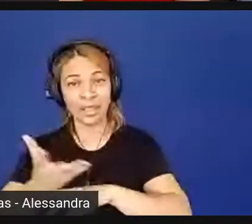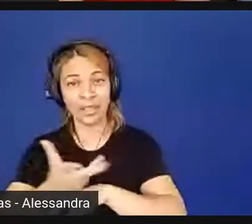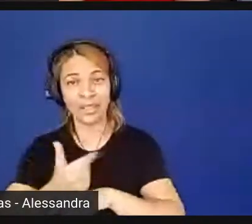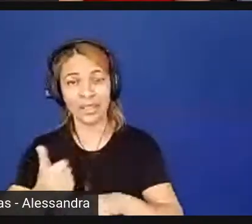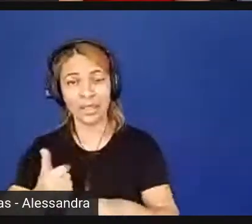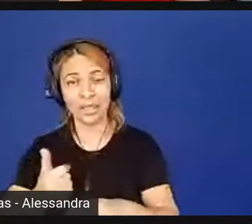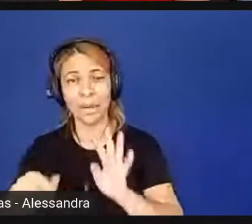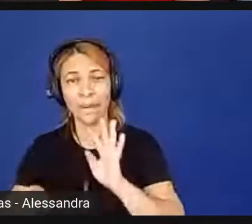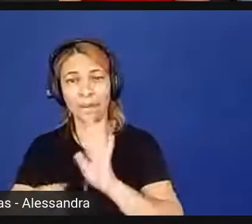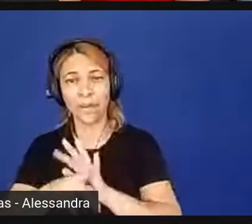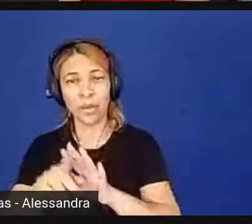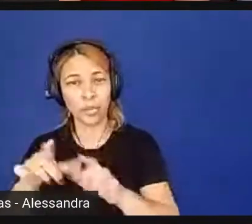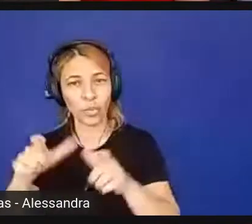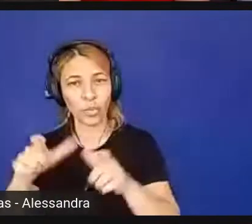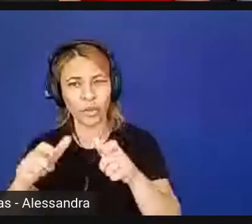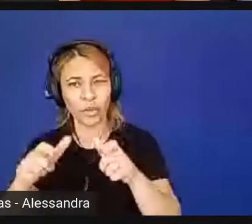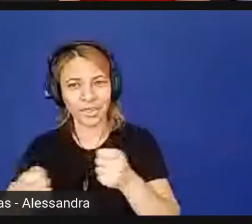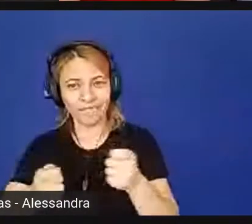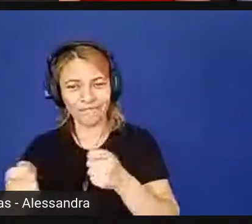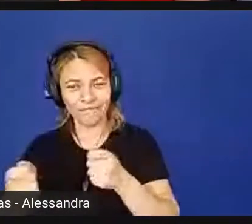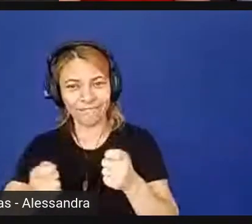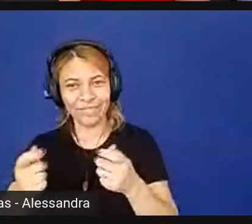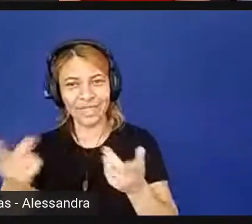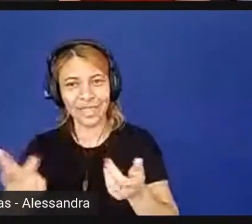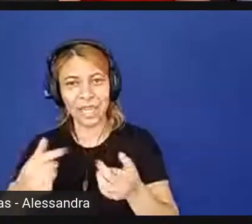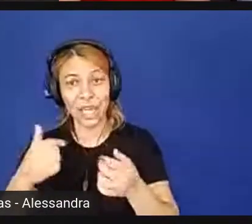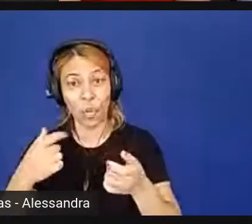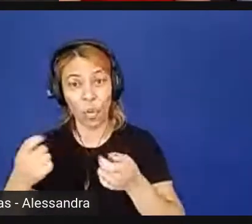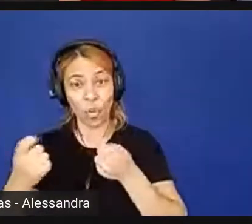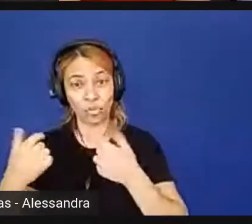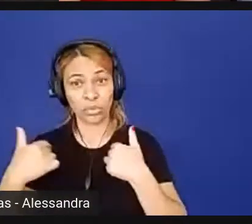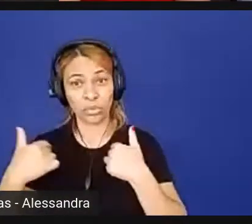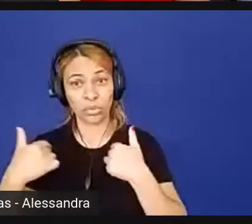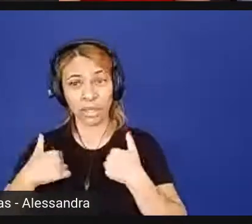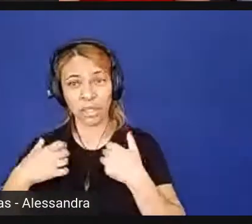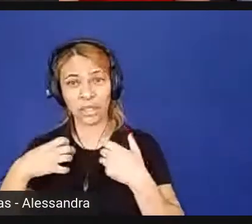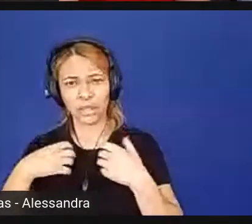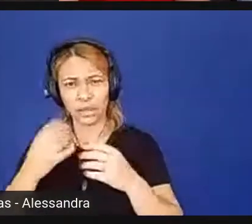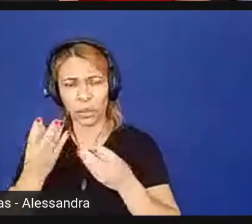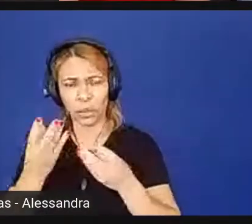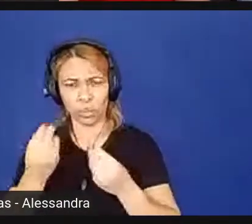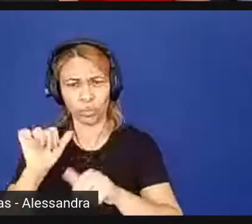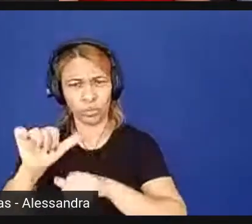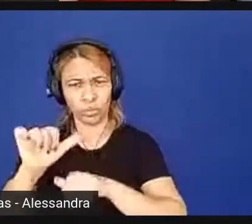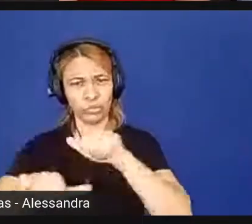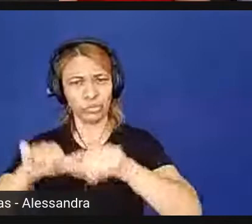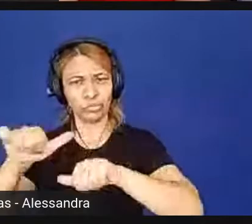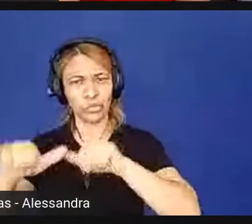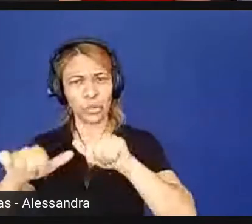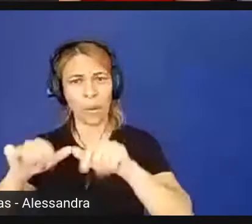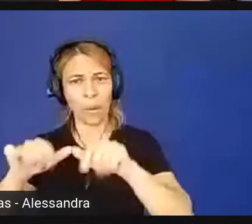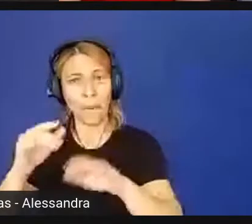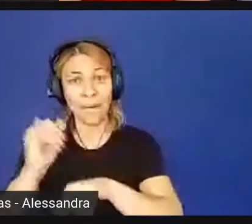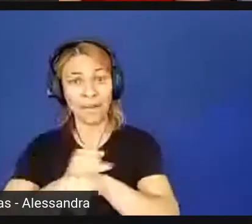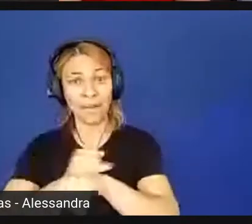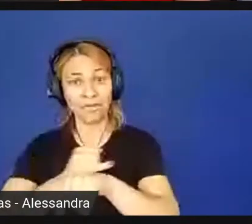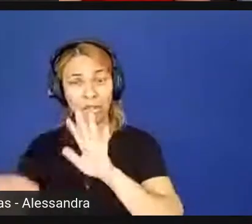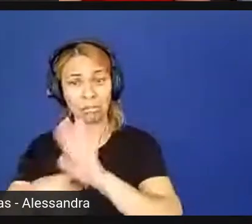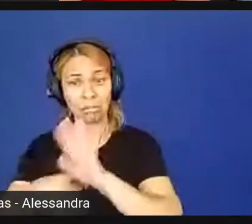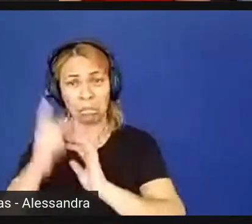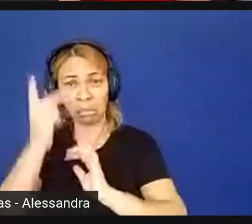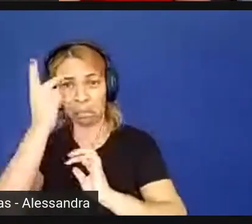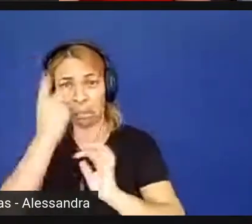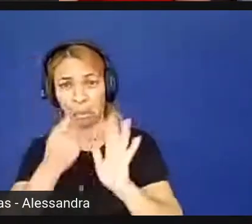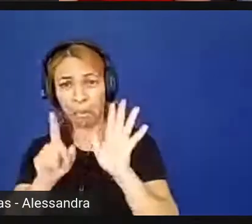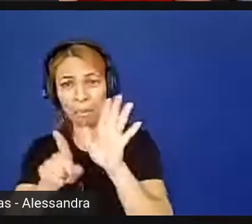órgão de controle ele mudou muito. Eu, como controlado, eu vejo que o órgão de controle mudou muito o perfil de que tipo de pergunta ele faz. Há alguns anos atrás,